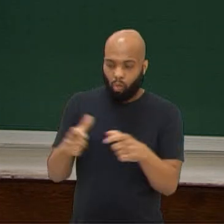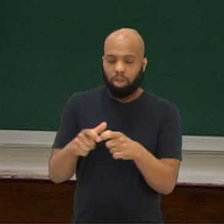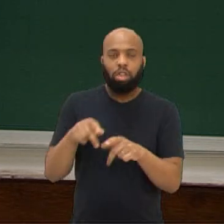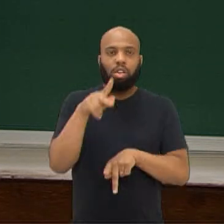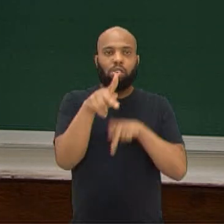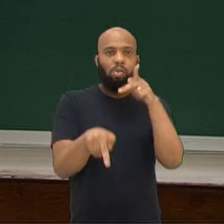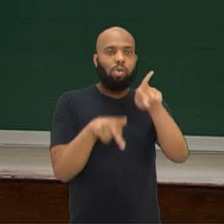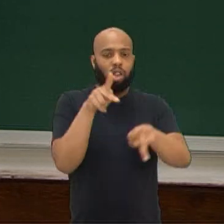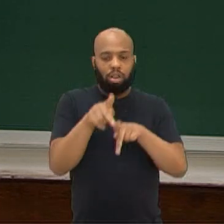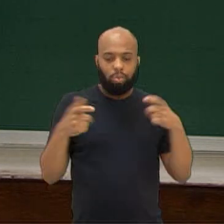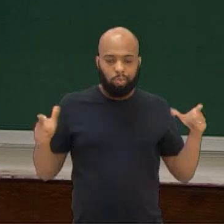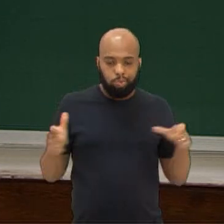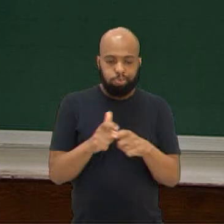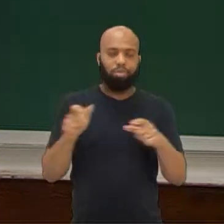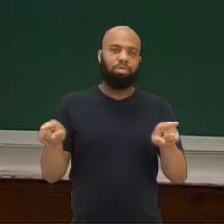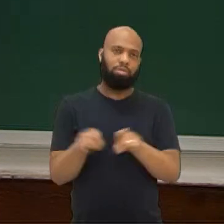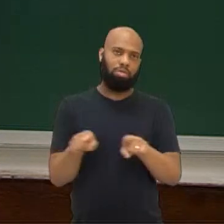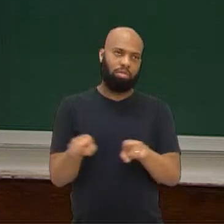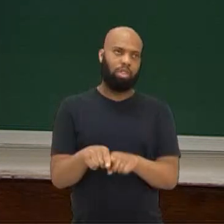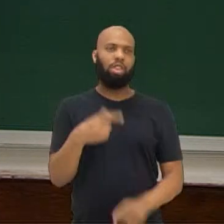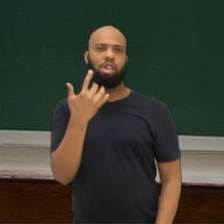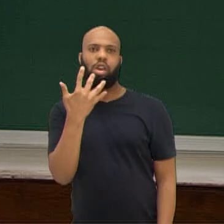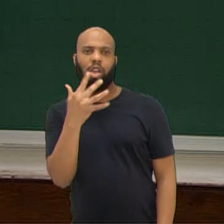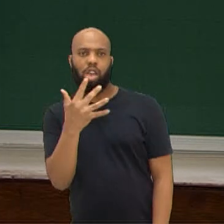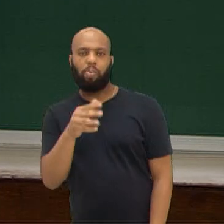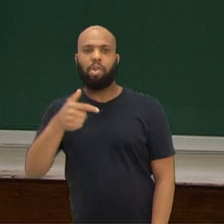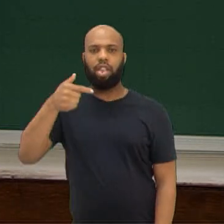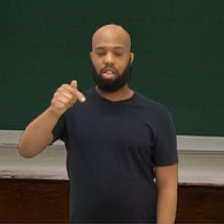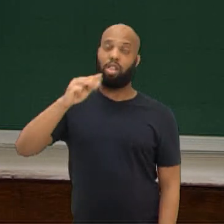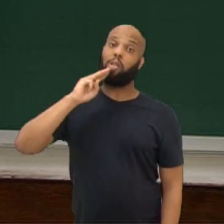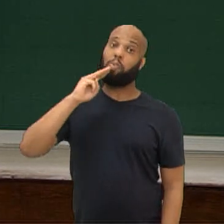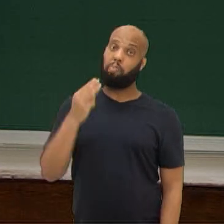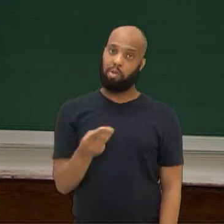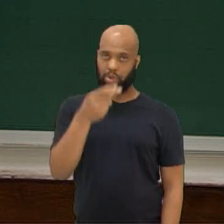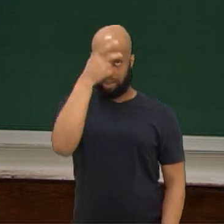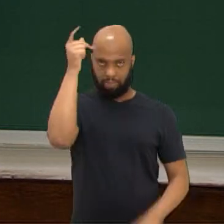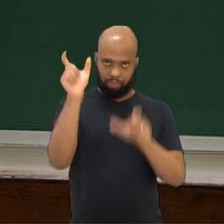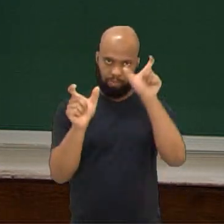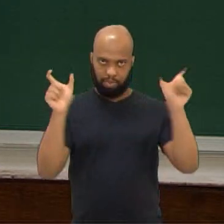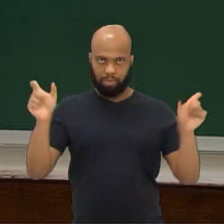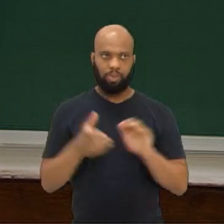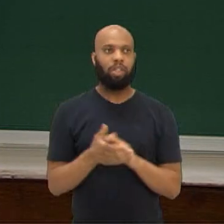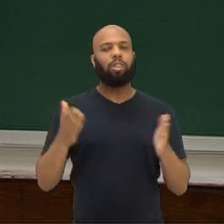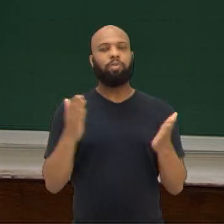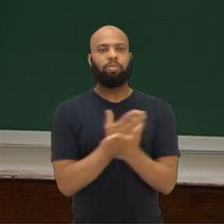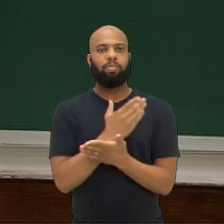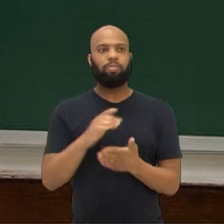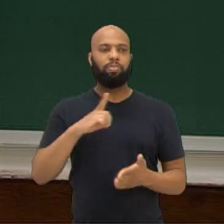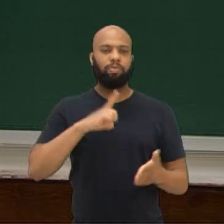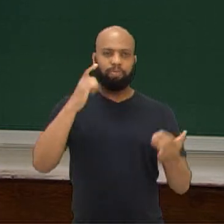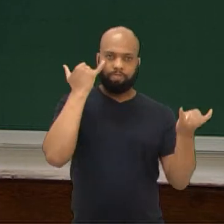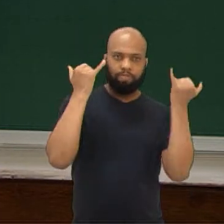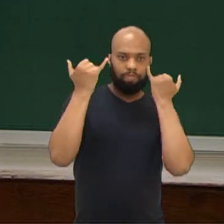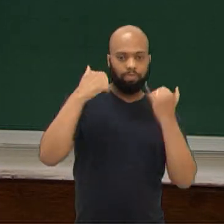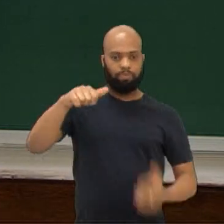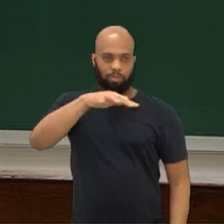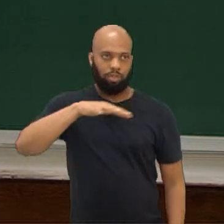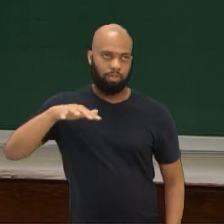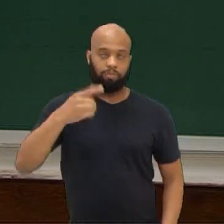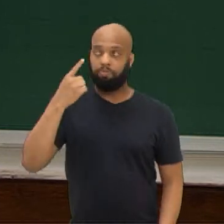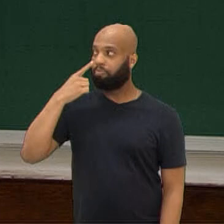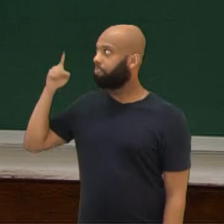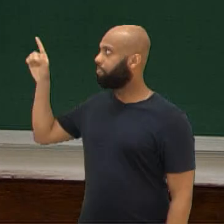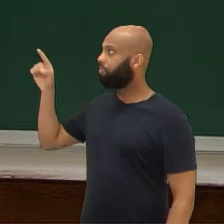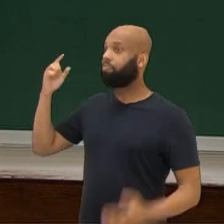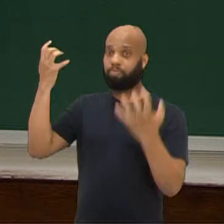é pequena, basicamente aí em torno de uns 7 milhões de habitantes. Perfeito? Alguns dados generais. A ver,